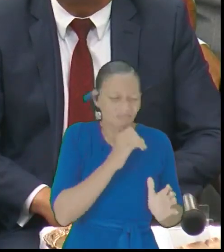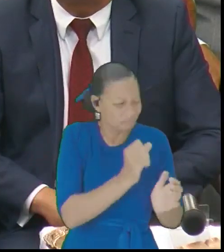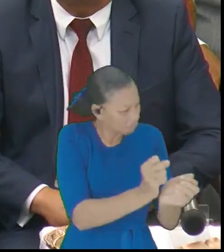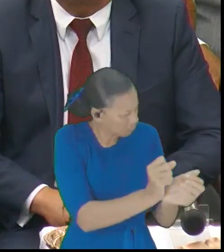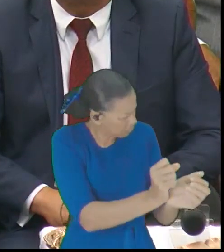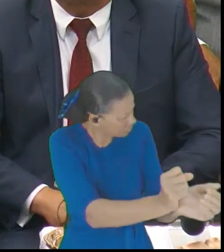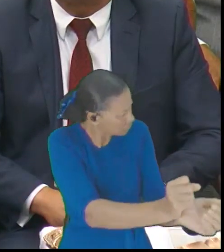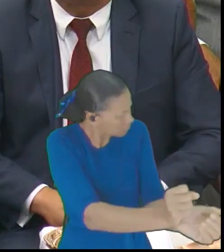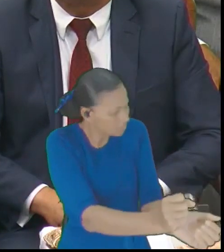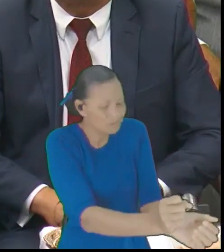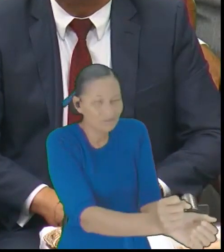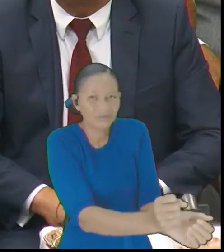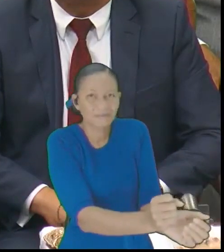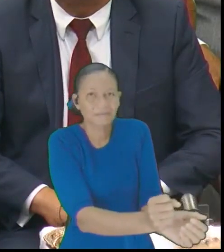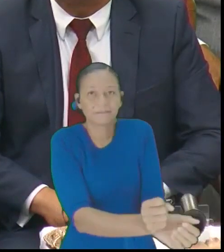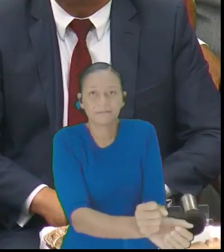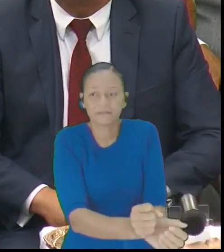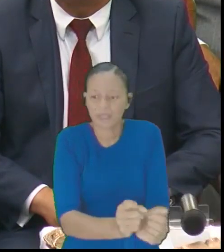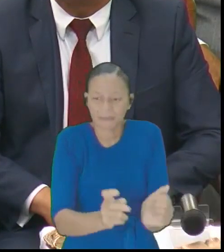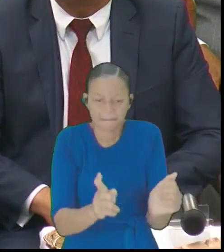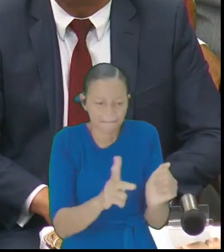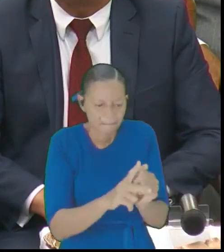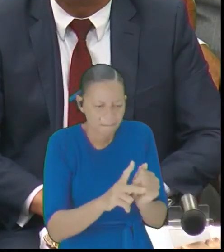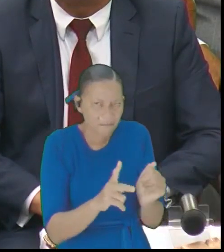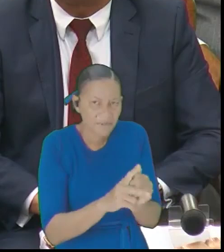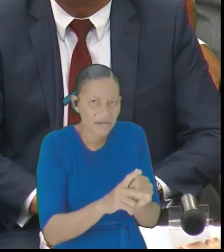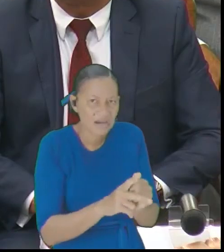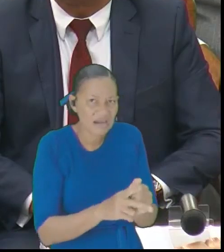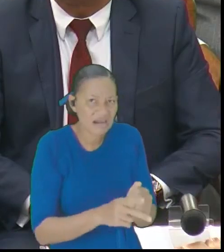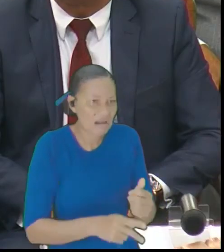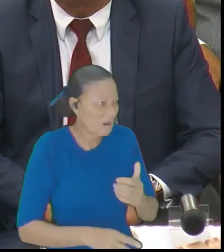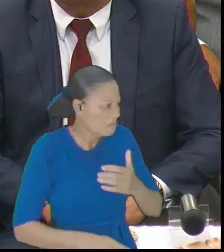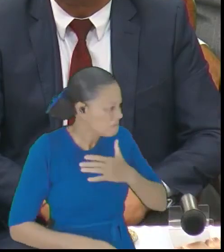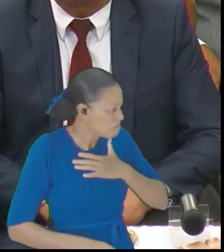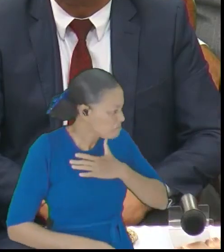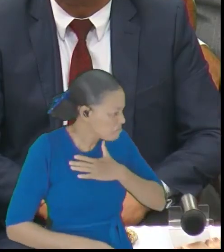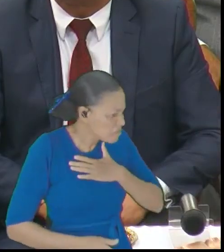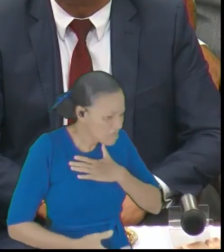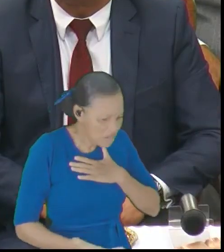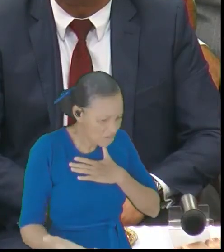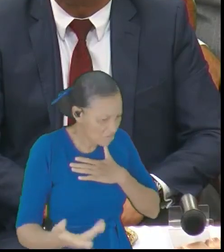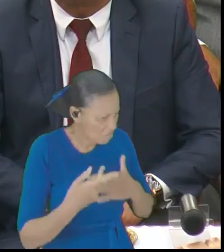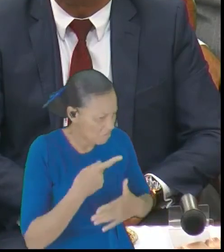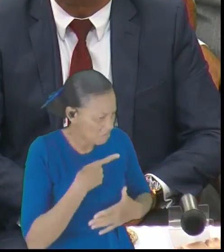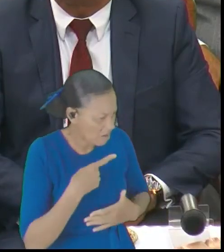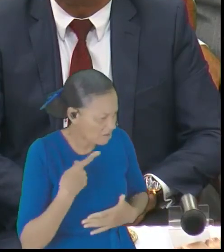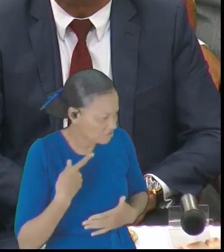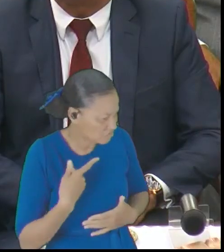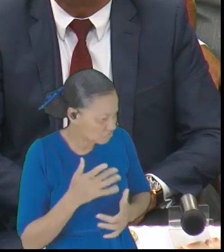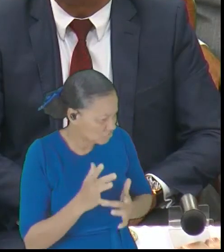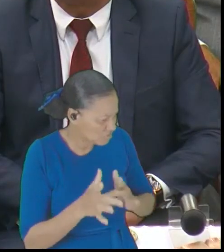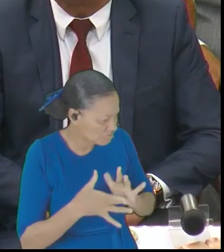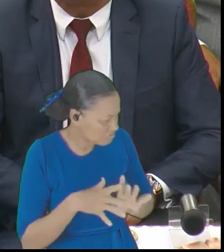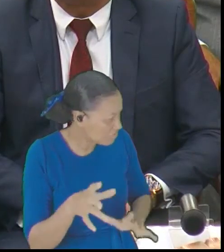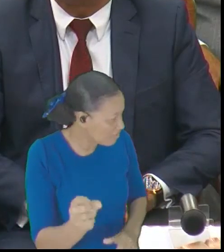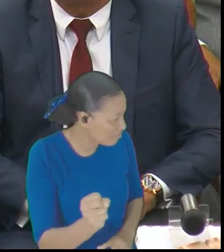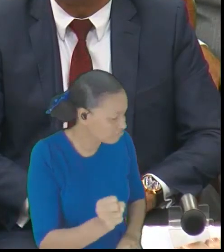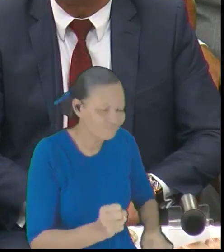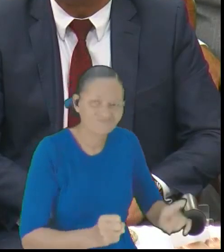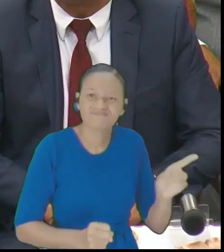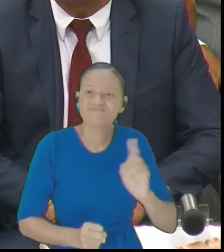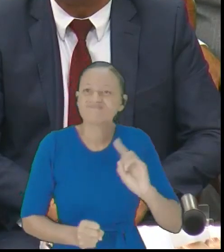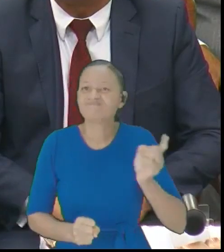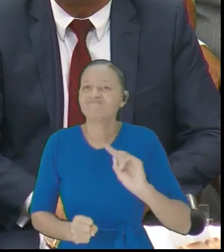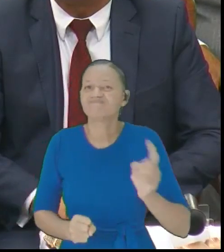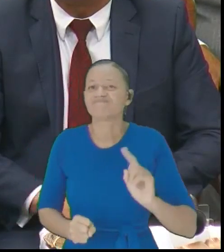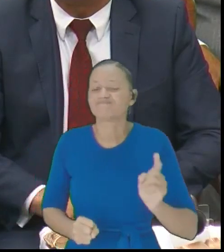levar. Pedro escutou aqui e disse, no meu pastor ninguém toca não. Vai levar não.